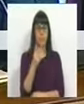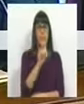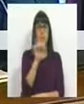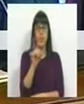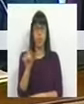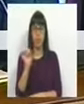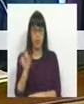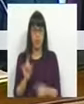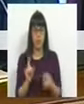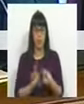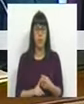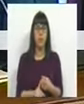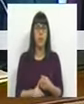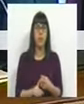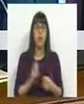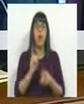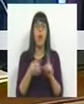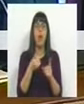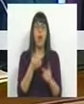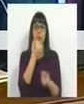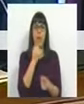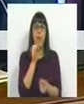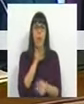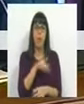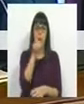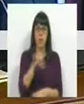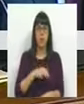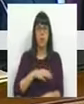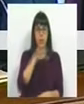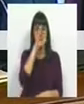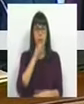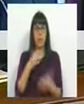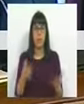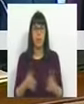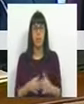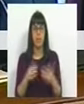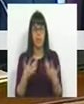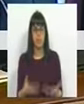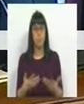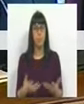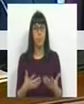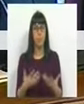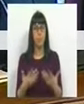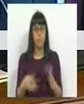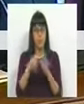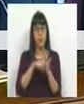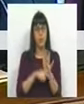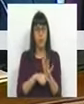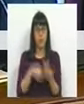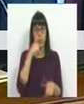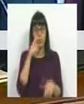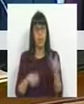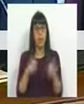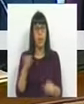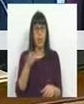questões. O que é que desagrada ao Sr. Ministro, neste momento, o atual estatuto do